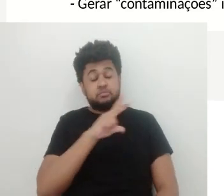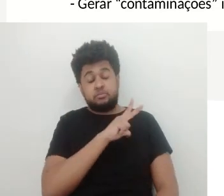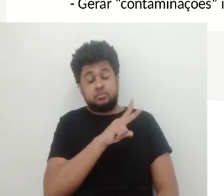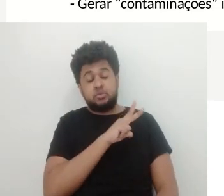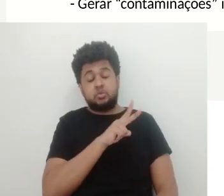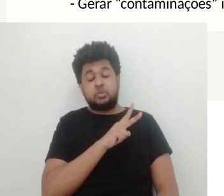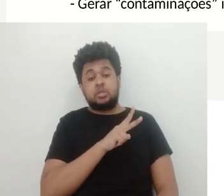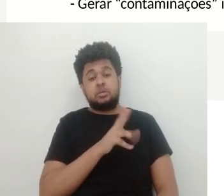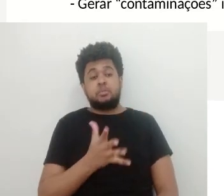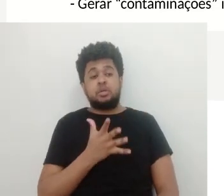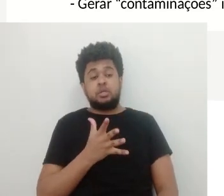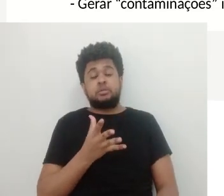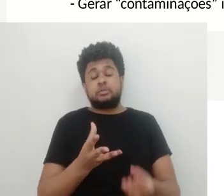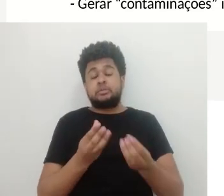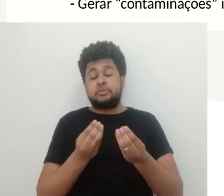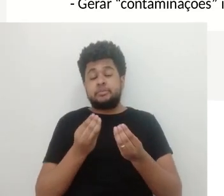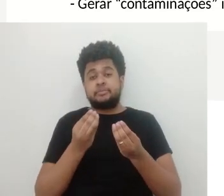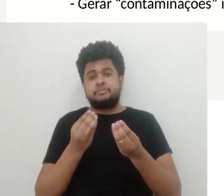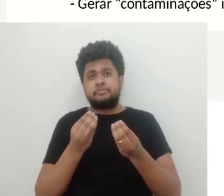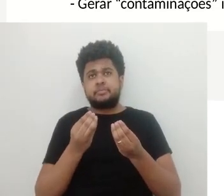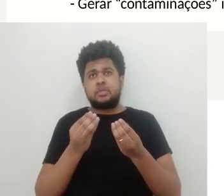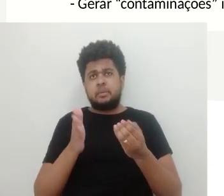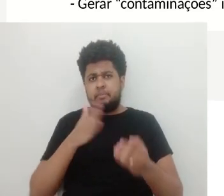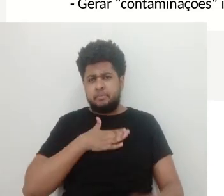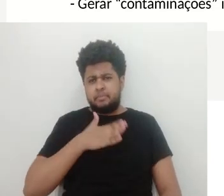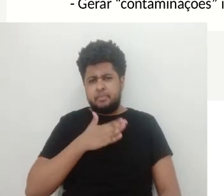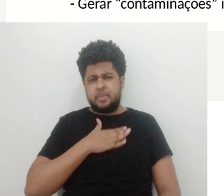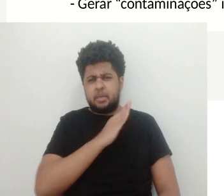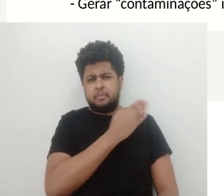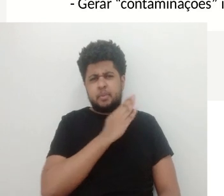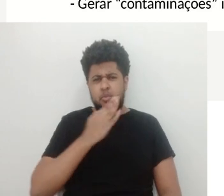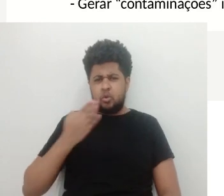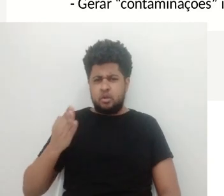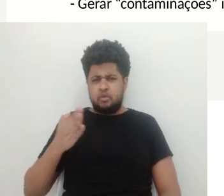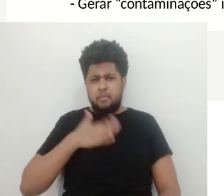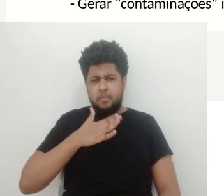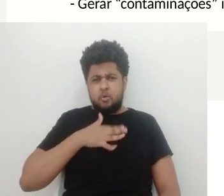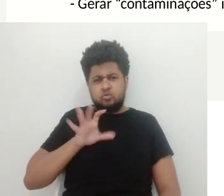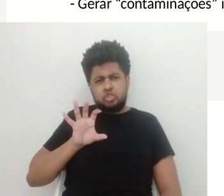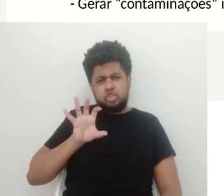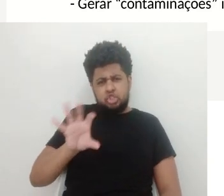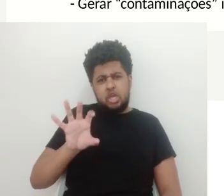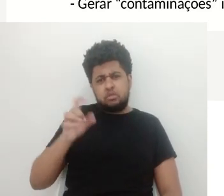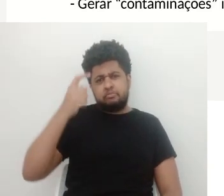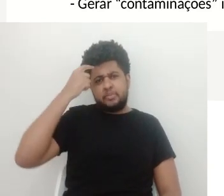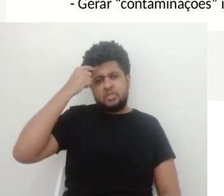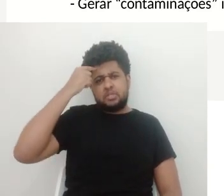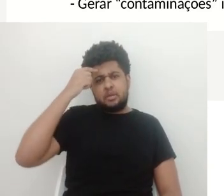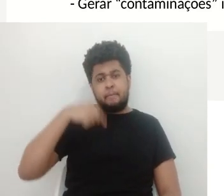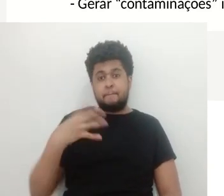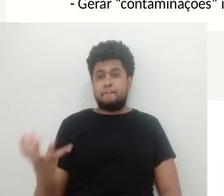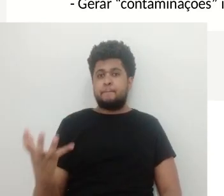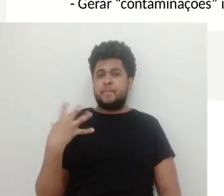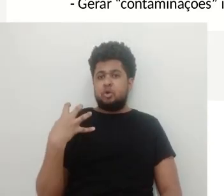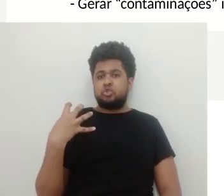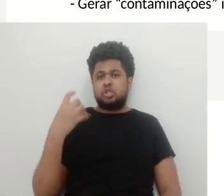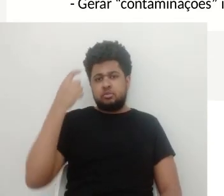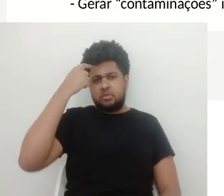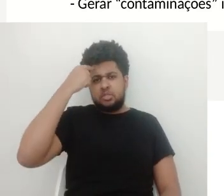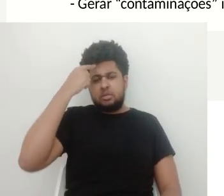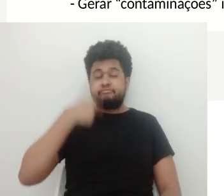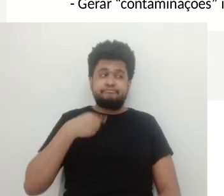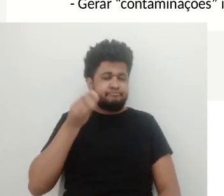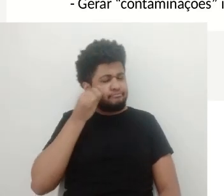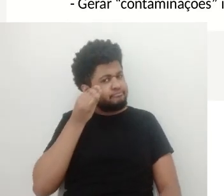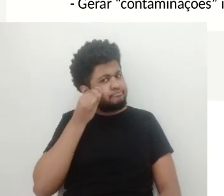no caso desse projeto, mas eu tenho feito isso ao longo da vida, tentado fazer isso ao longo da vida, tentar trazer uma bibliografia